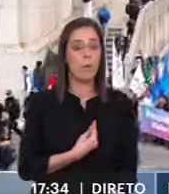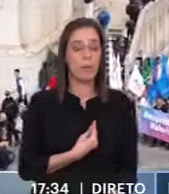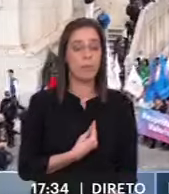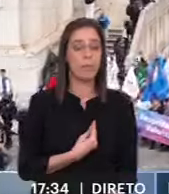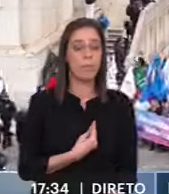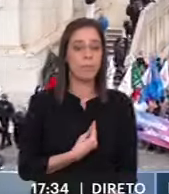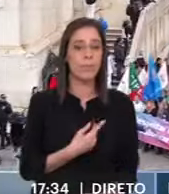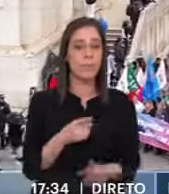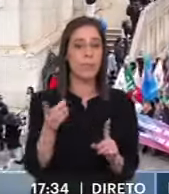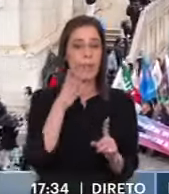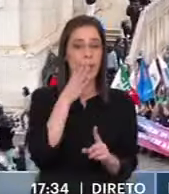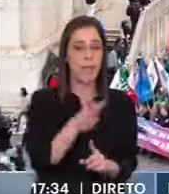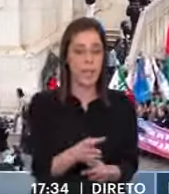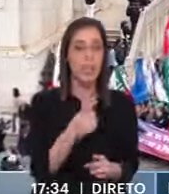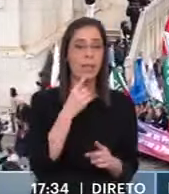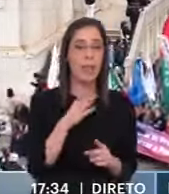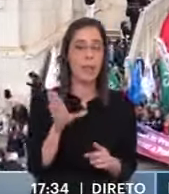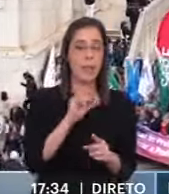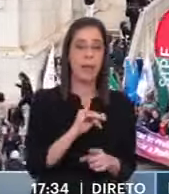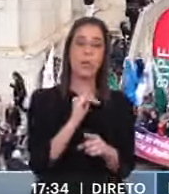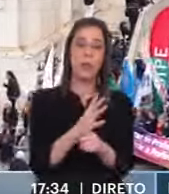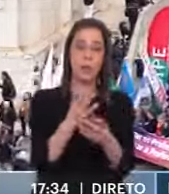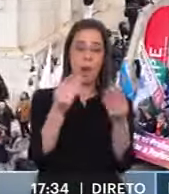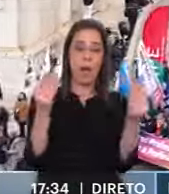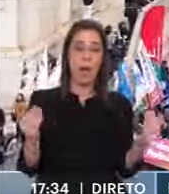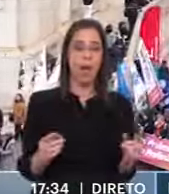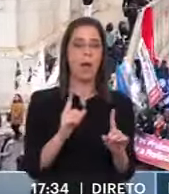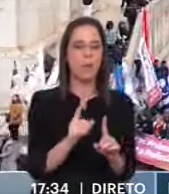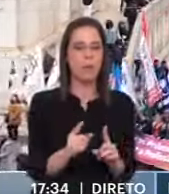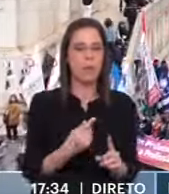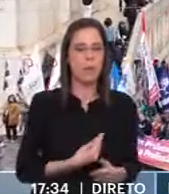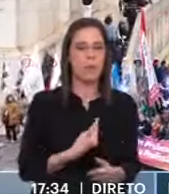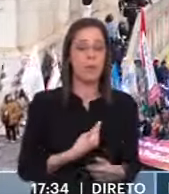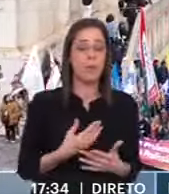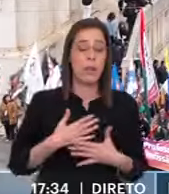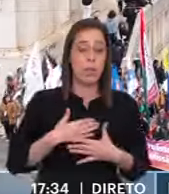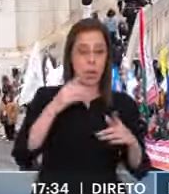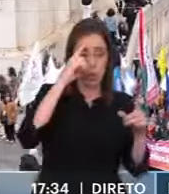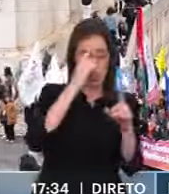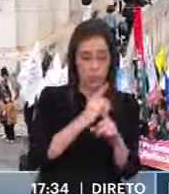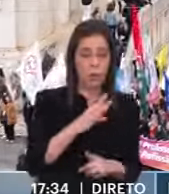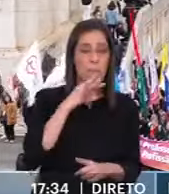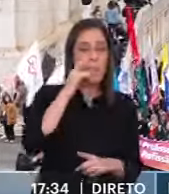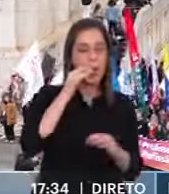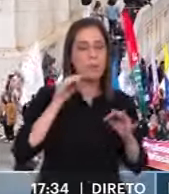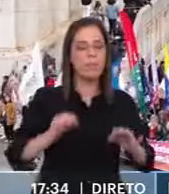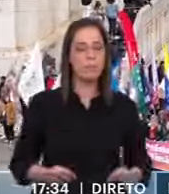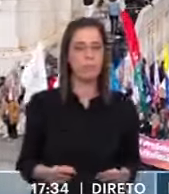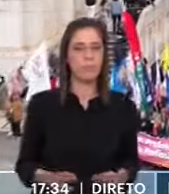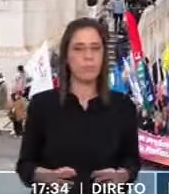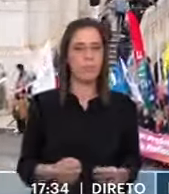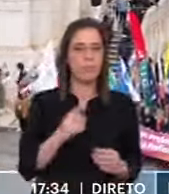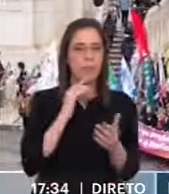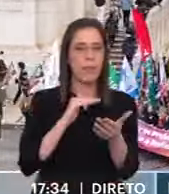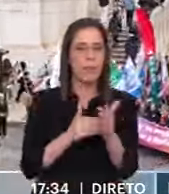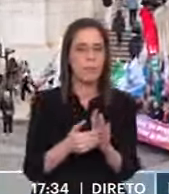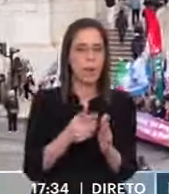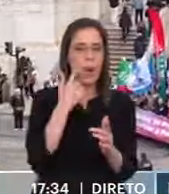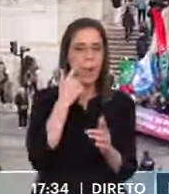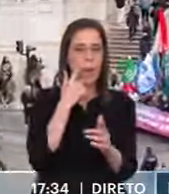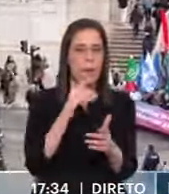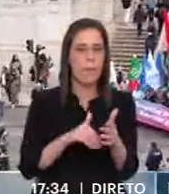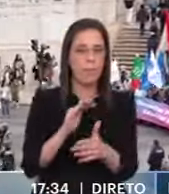Mário Nogueira, e eu poderia aflorar outros tantos. Mas há um assunto que nos está a preocupar a nós, aos professores e aos pais, que é, de facto, a realização das provas de aferição